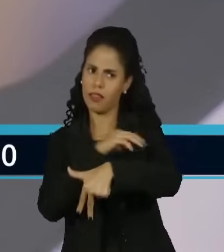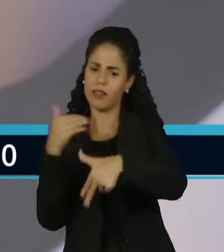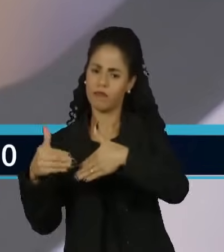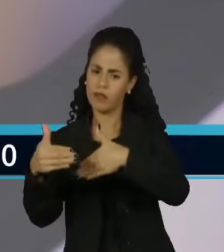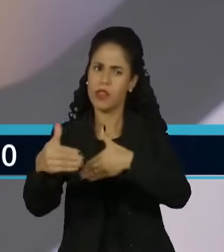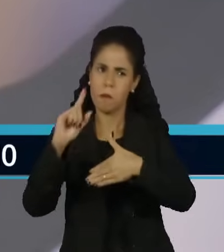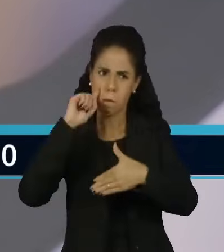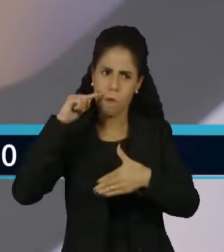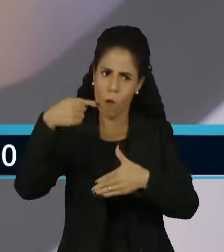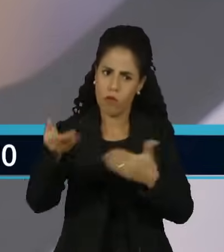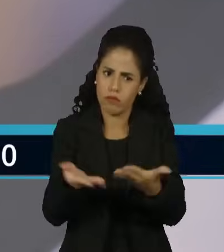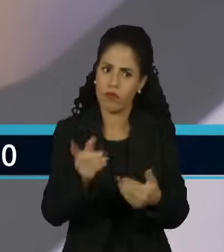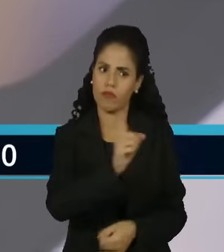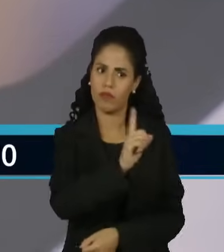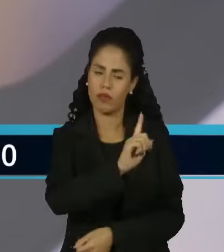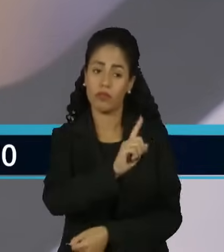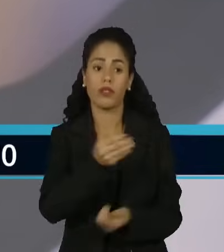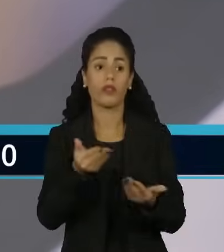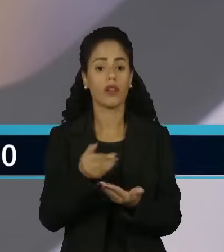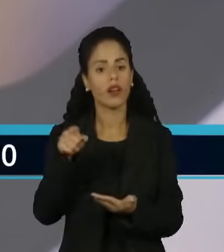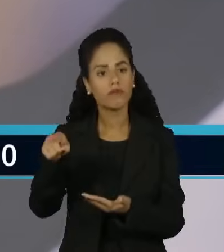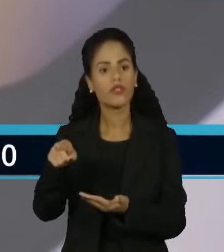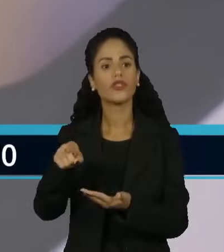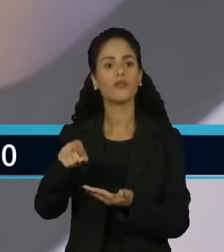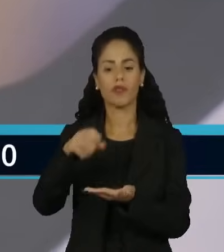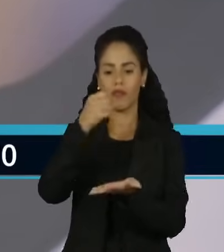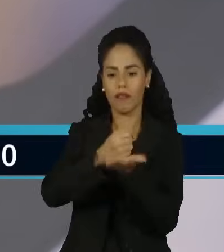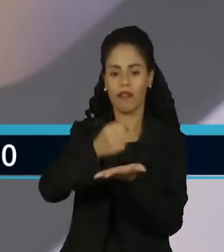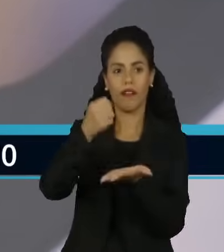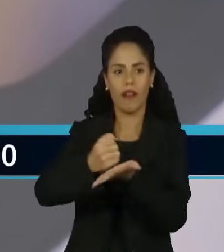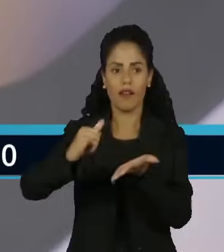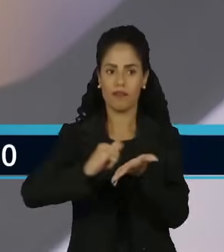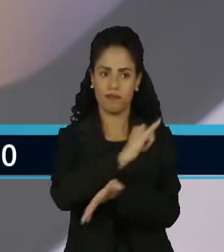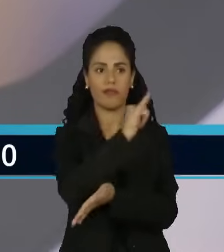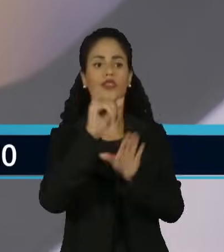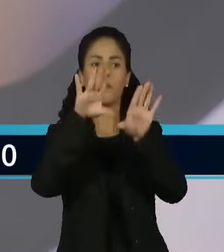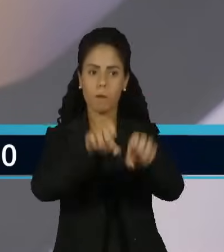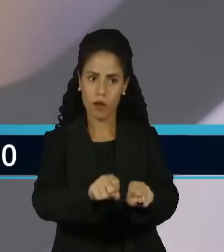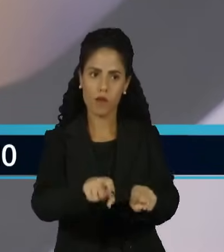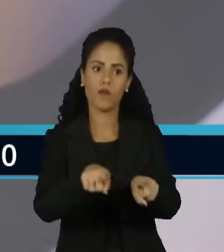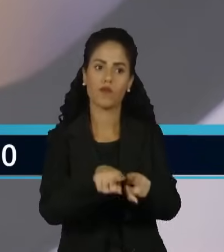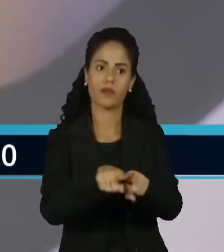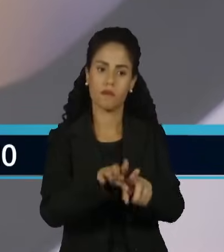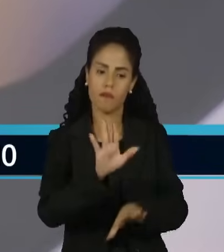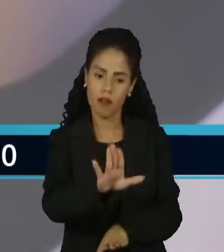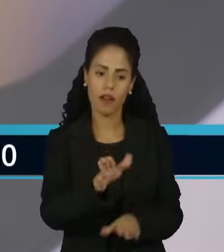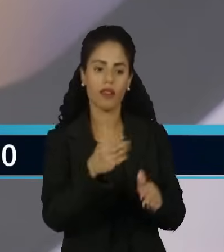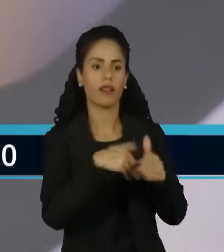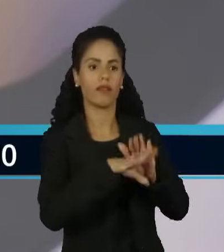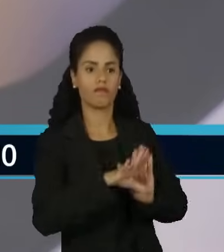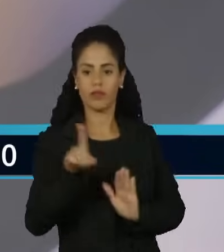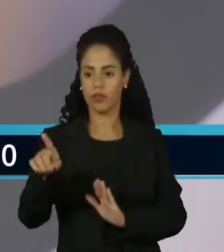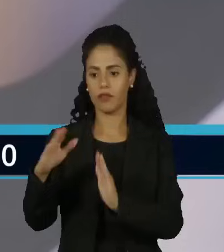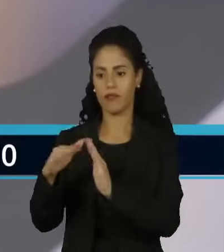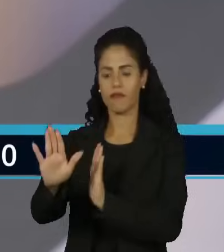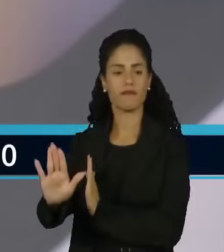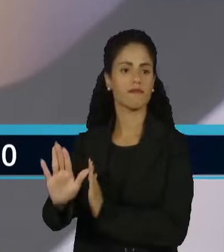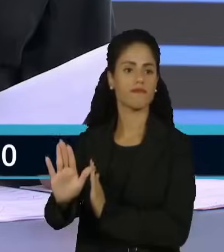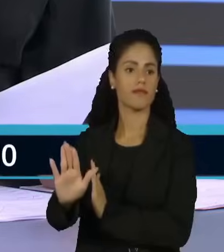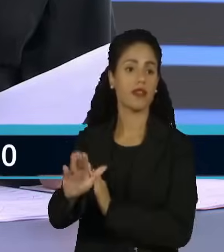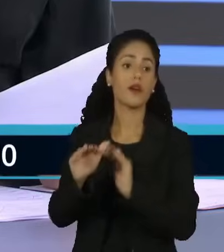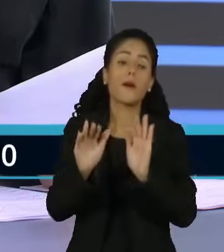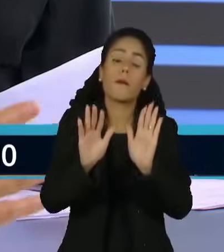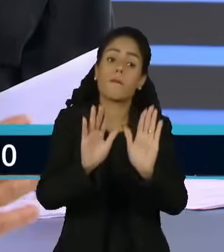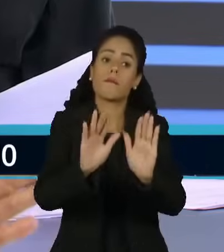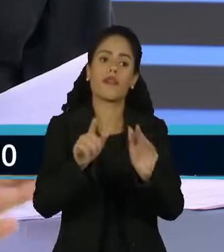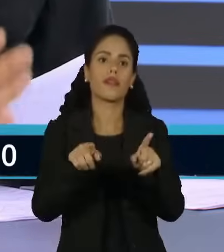frente. Já tomaram o passaporte dele para que ele não saia do país, mas é razoavelmente